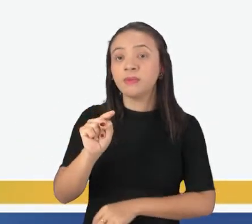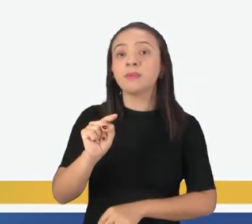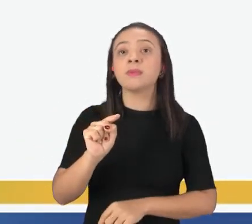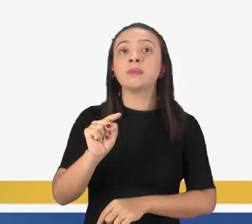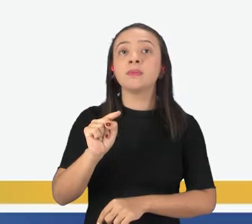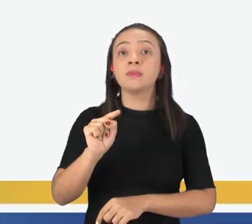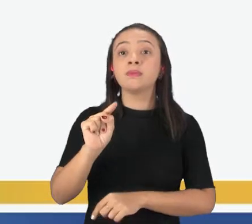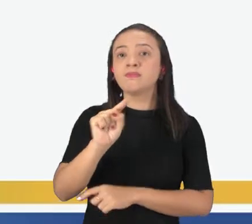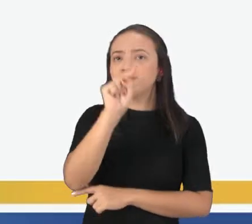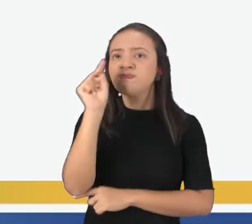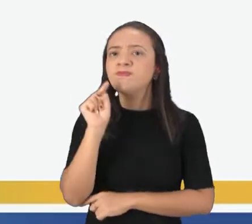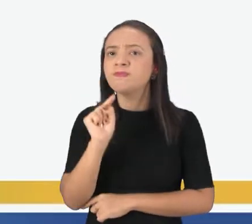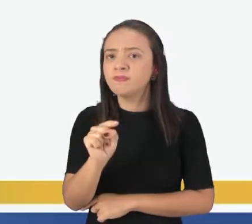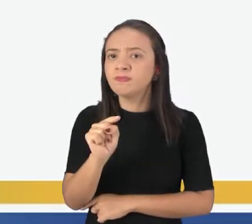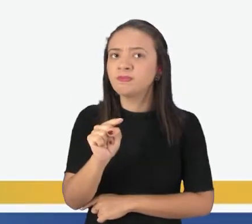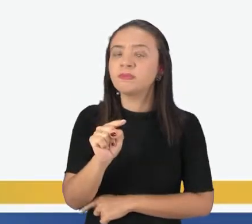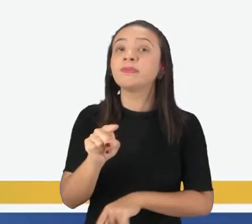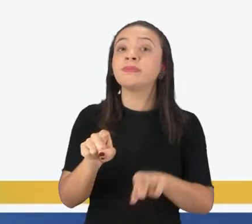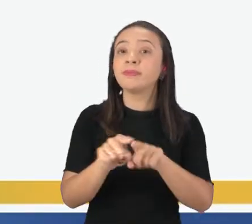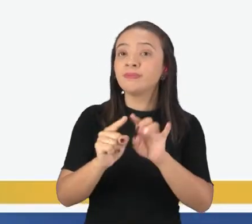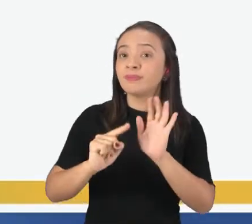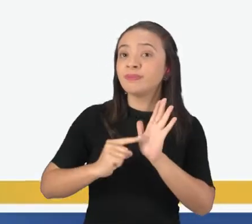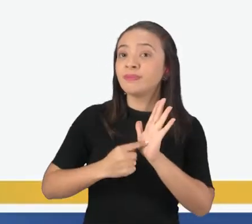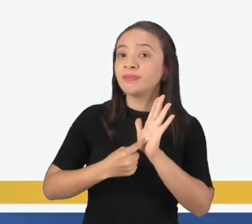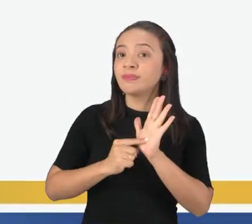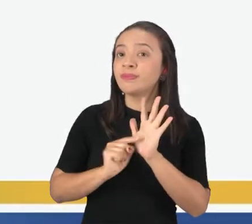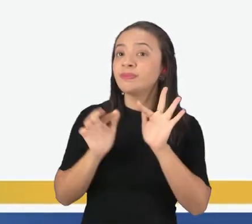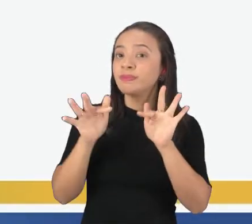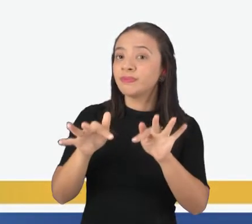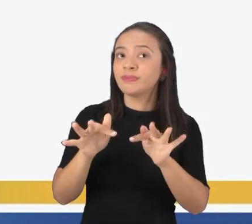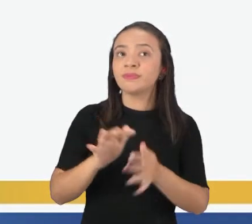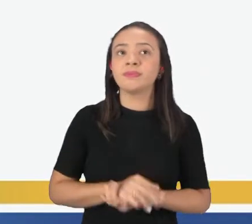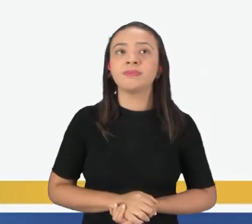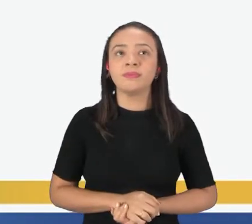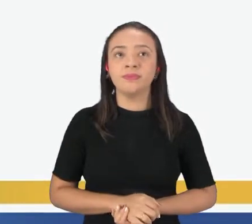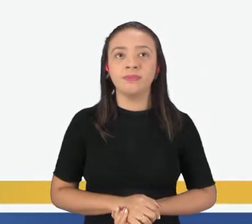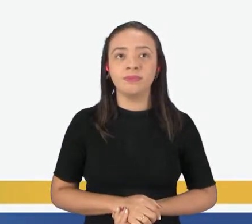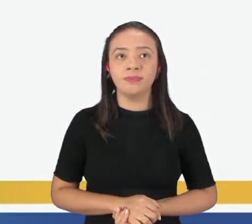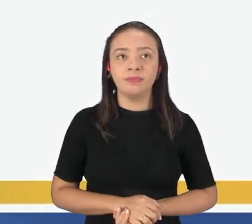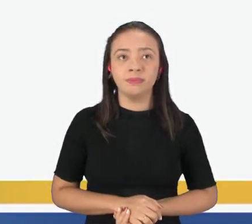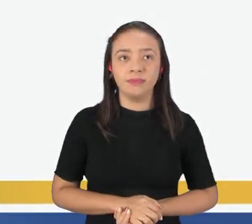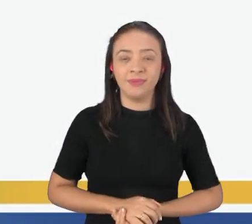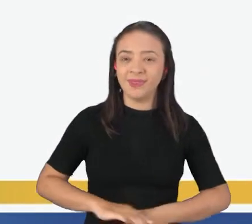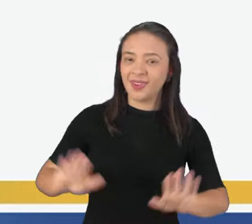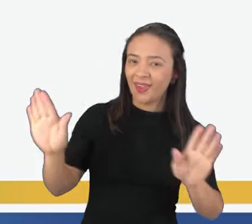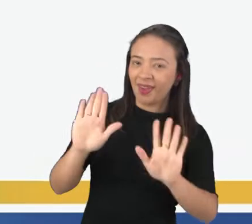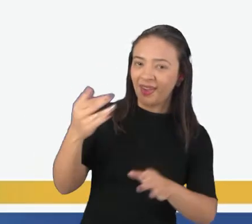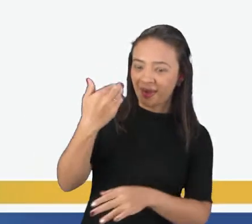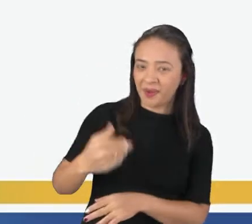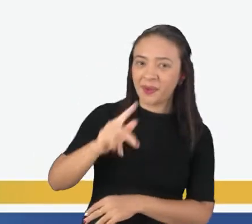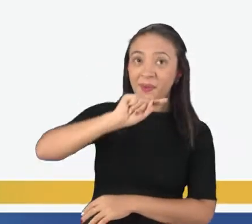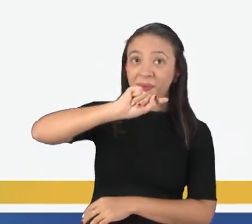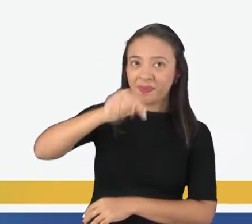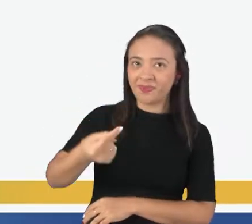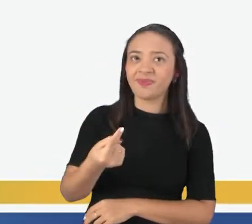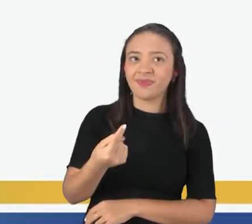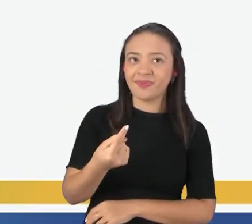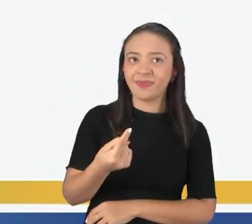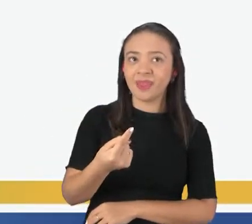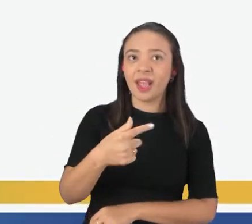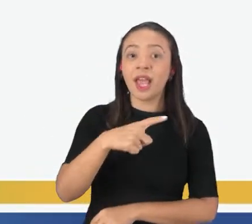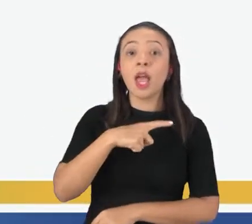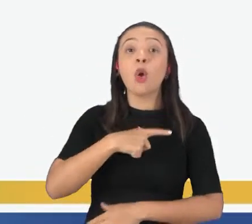de interrogação e o ponto final. Vamos conhecê-los? Olha só. Oi, sou a